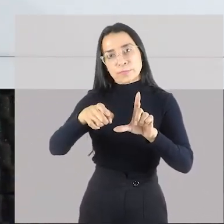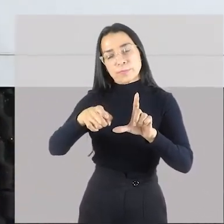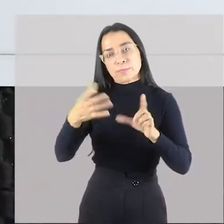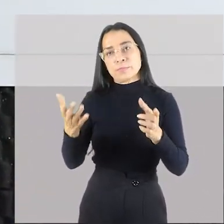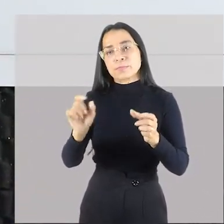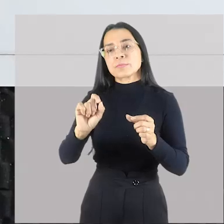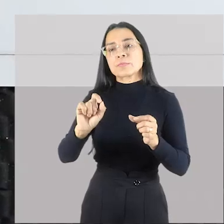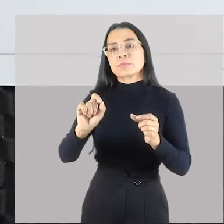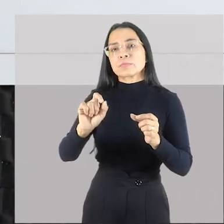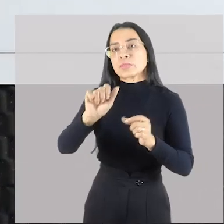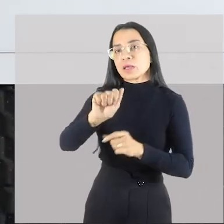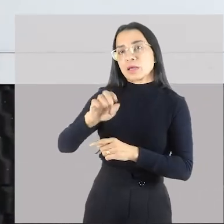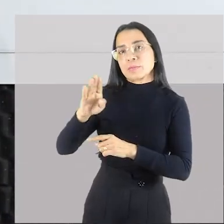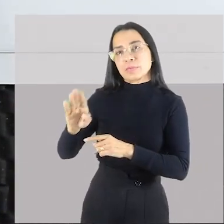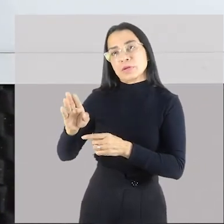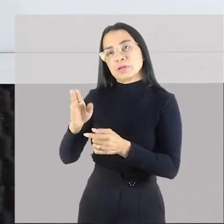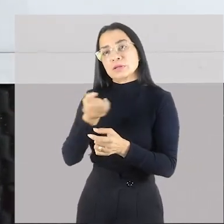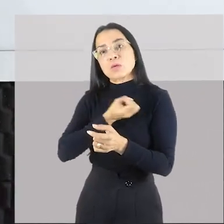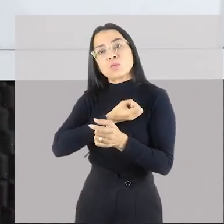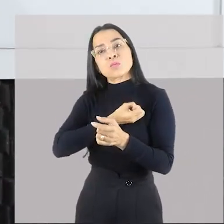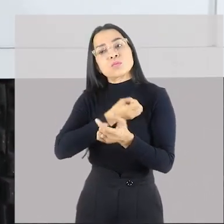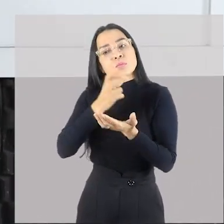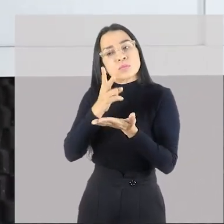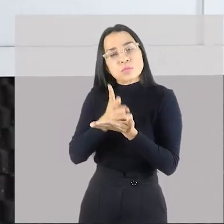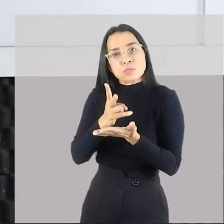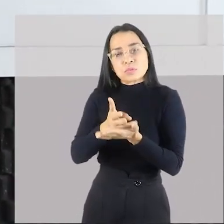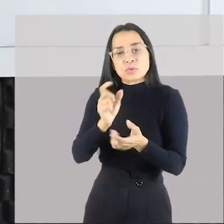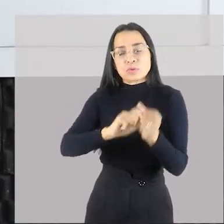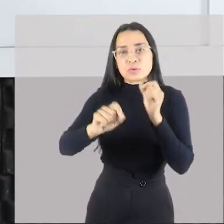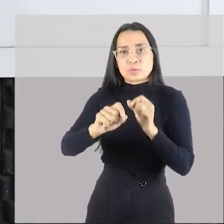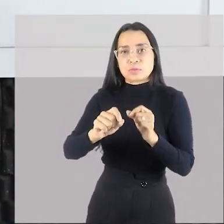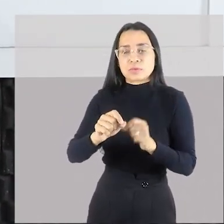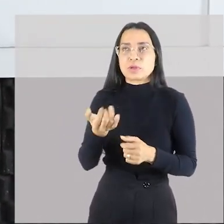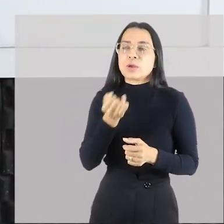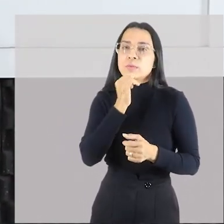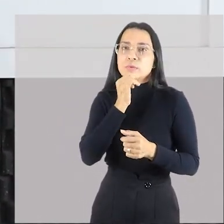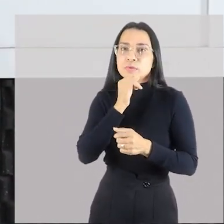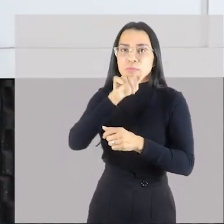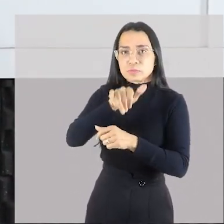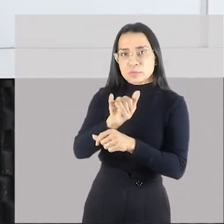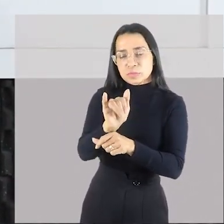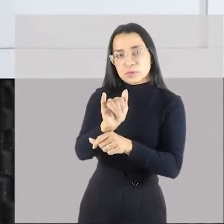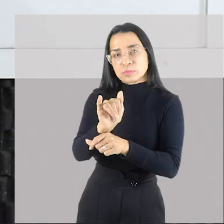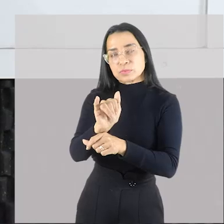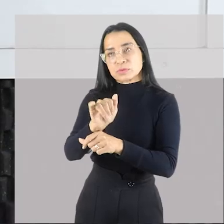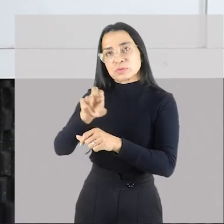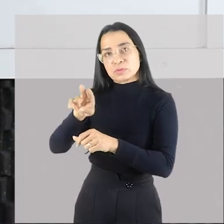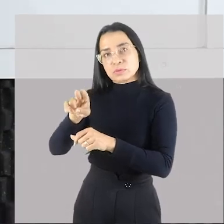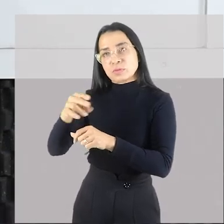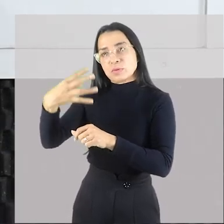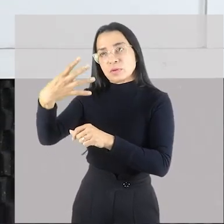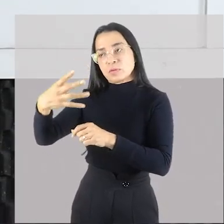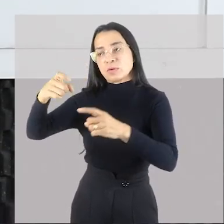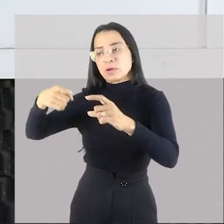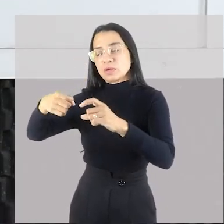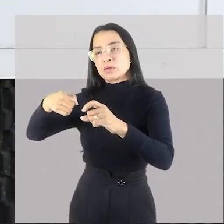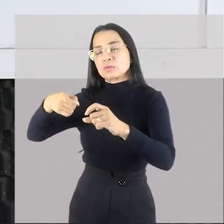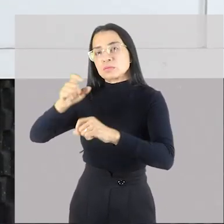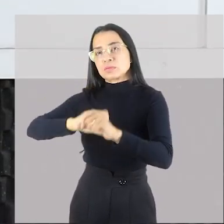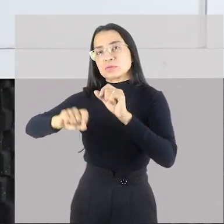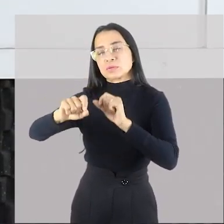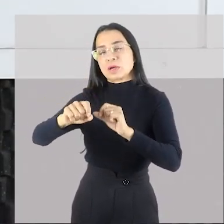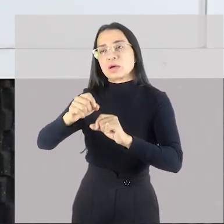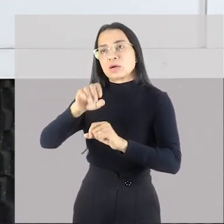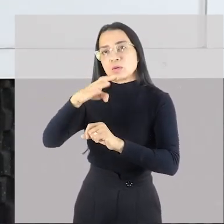variáveis e o a e o b são constantes. Por exemplo, y igual a 4x mais 5. É um exemplo de uma função afim.